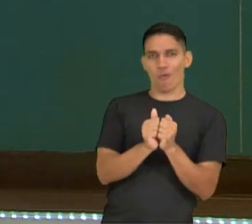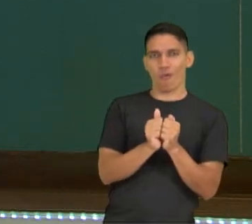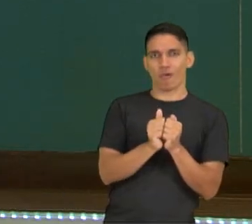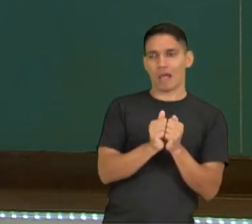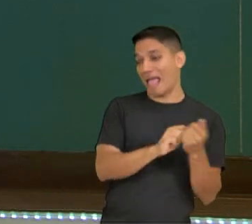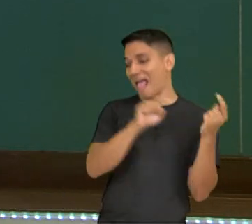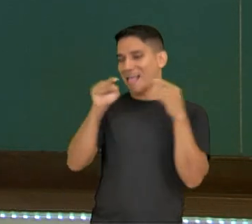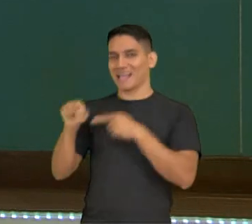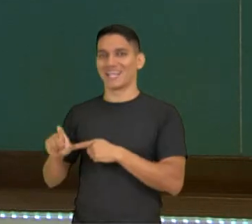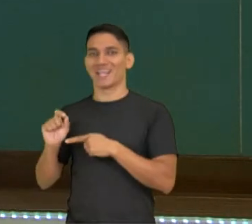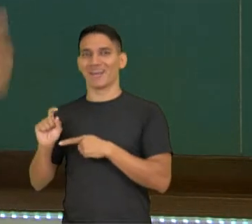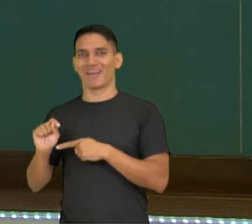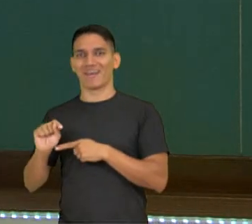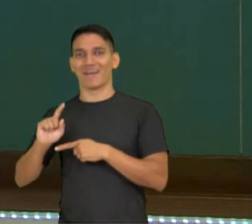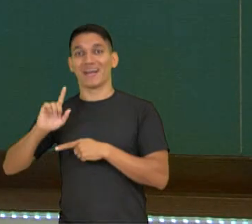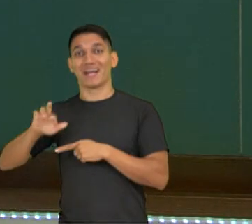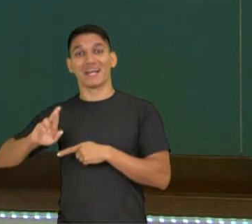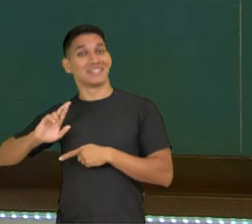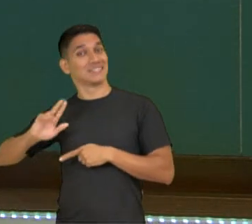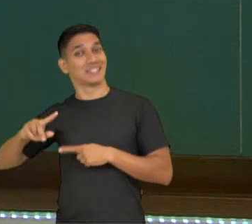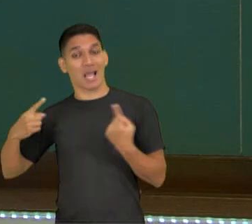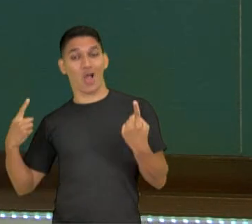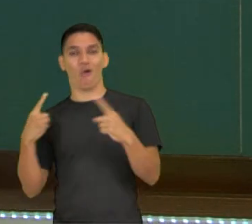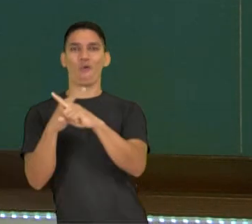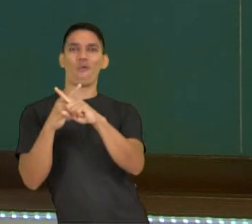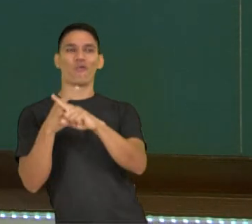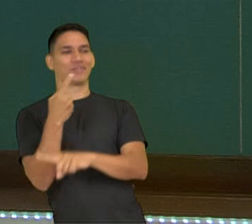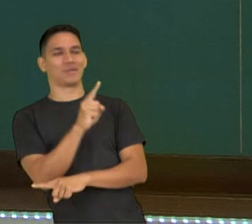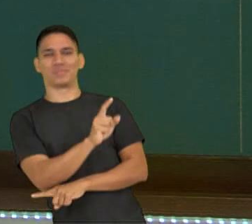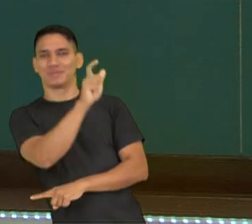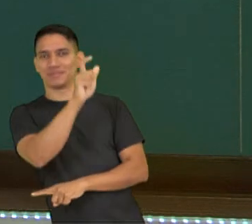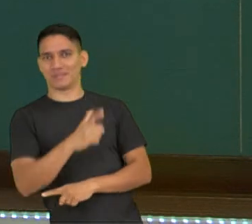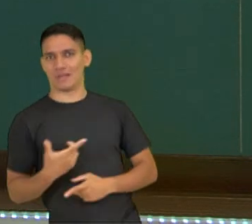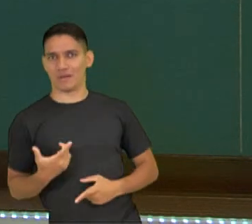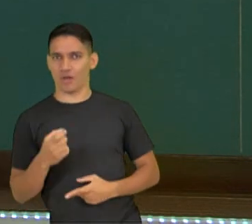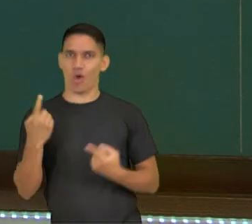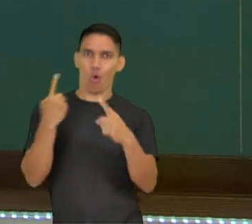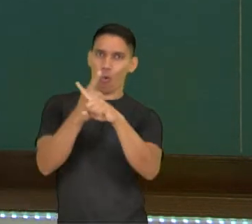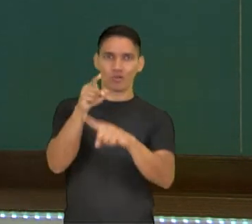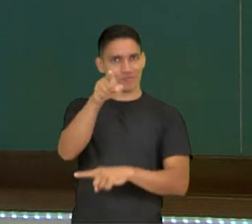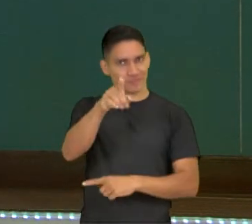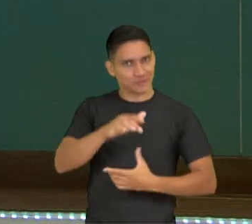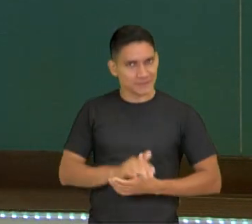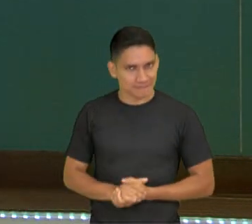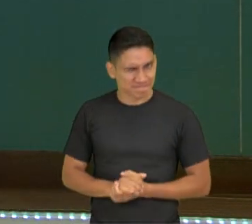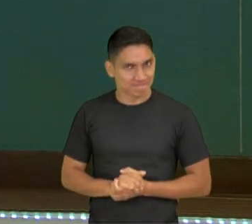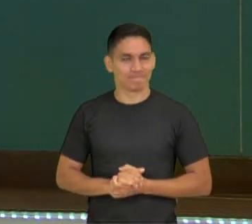E aqui nos jogos competitivos é você jogar contra ele, contra você. Tá?